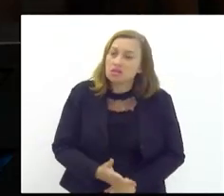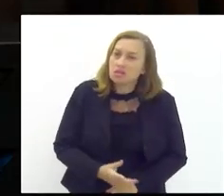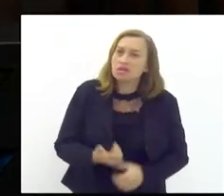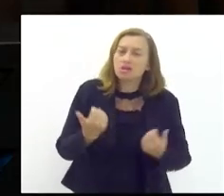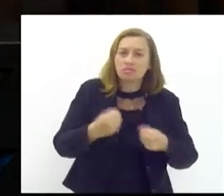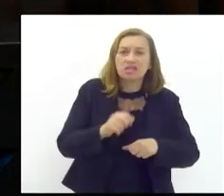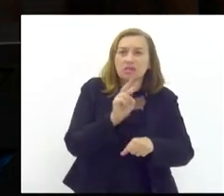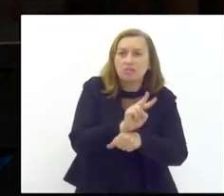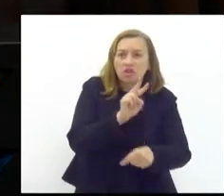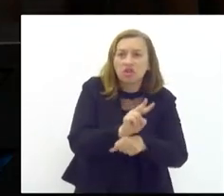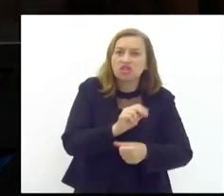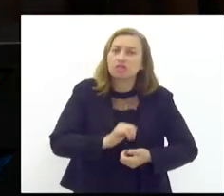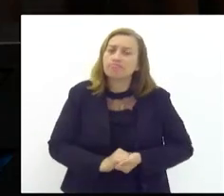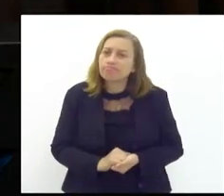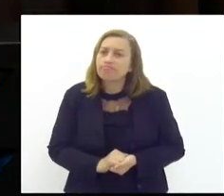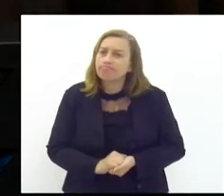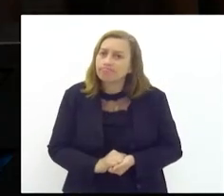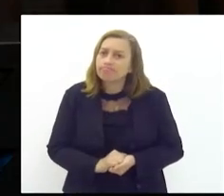proteger